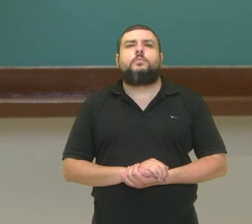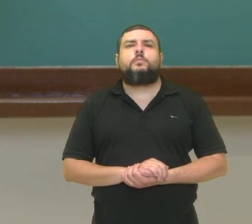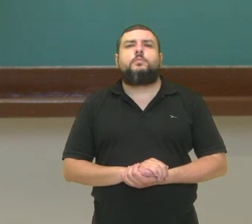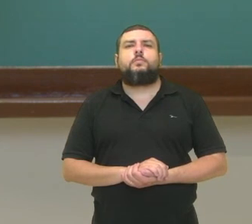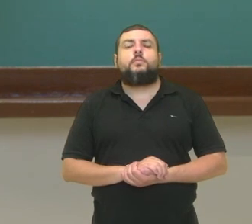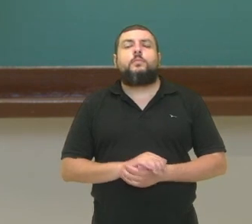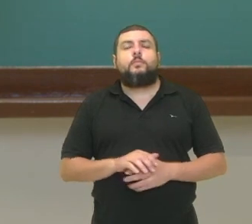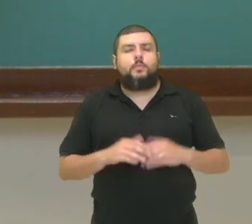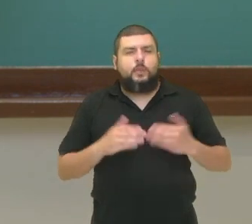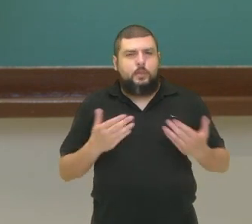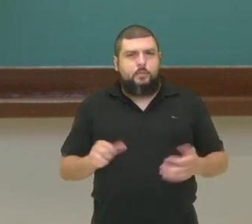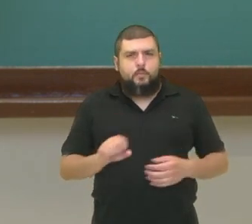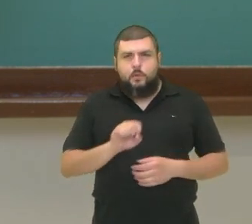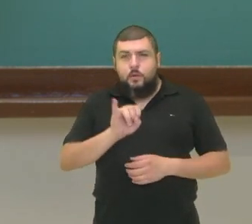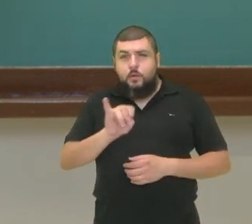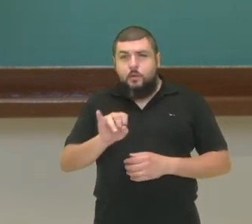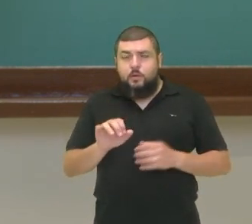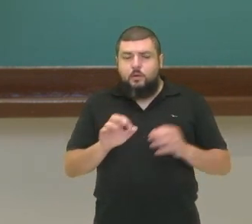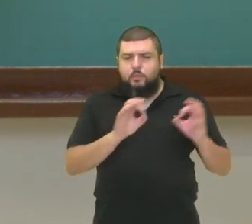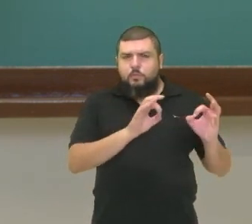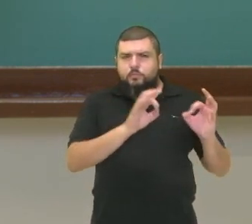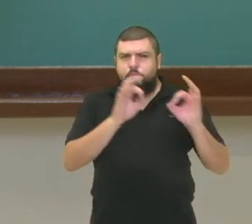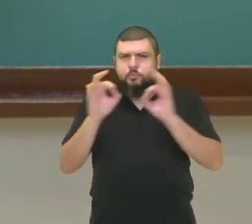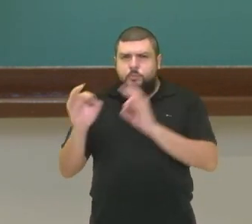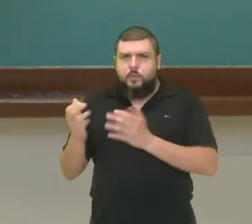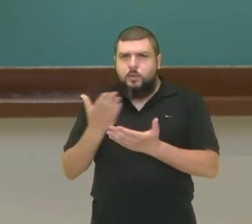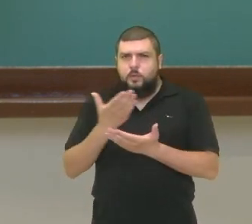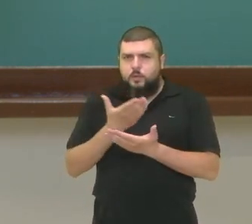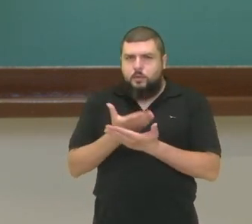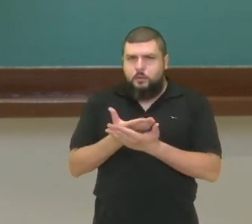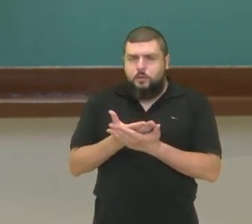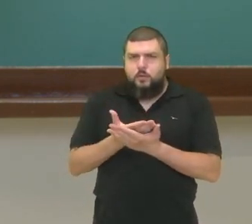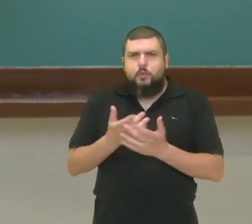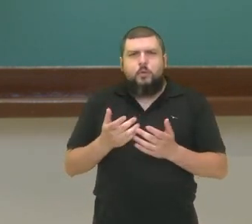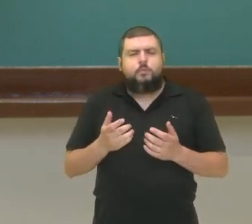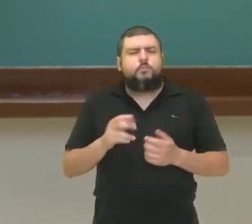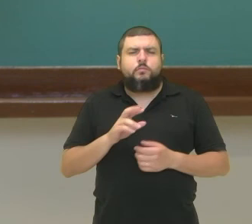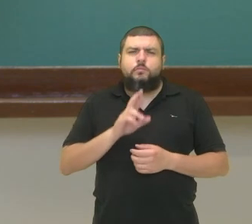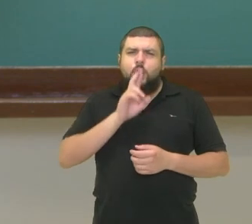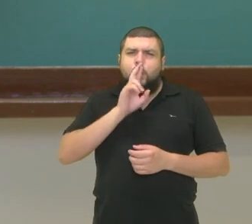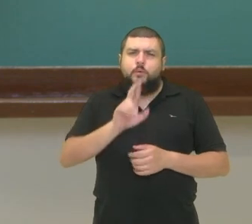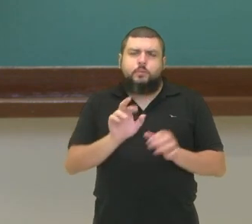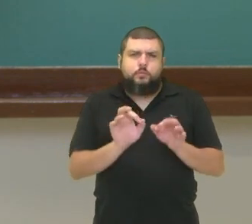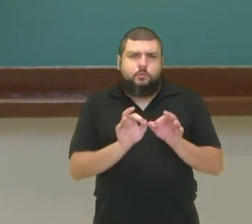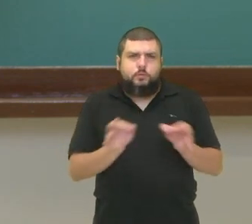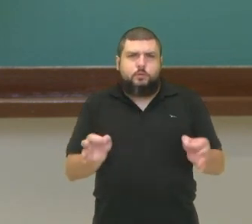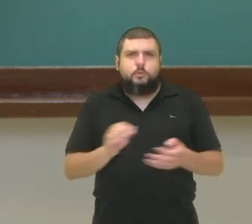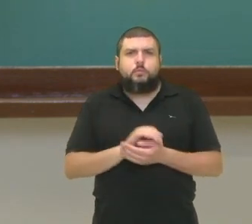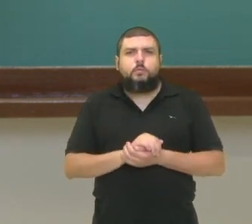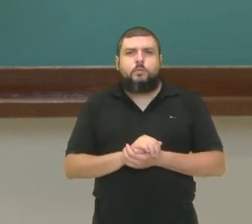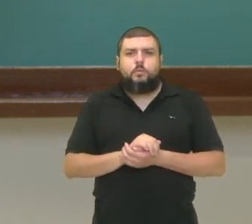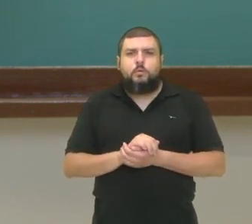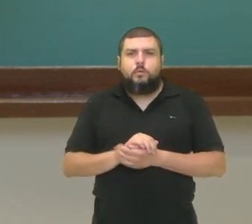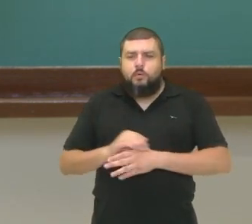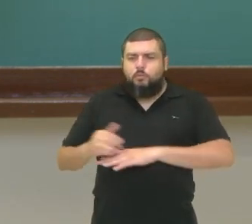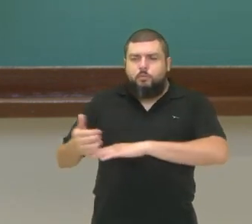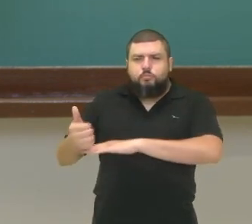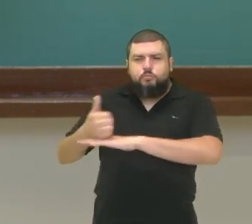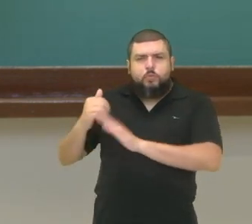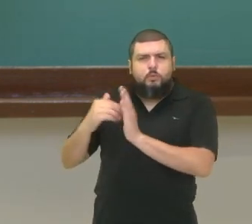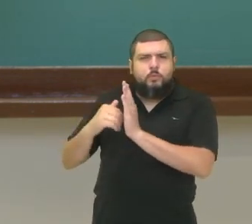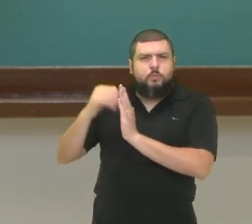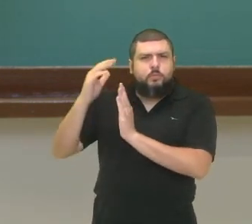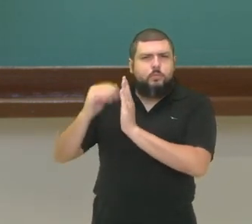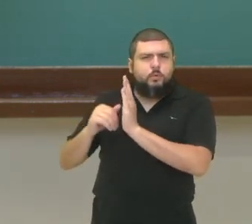Gente, se vocês prestarem atenção no que eu falei, de fato, é simples de responder. Os artistas reagiram a esses